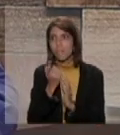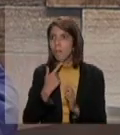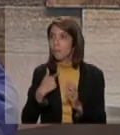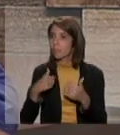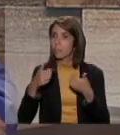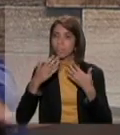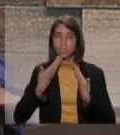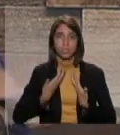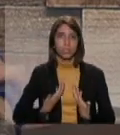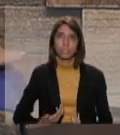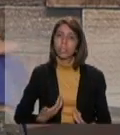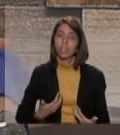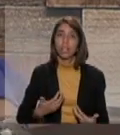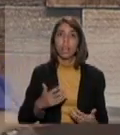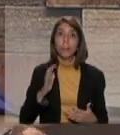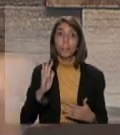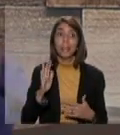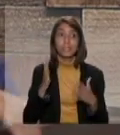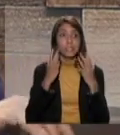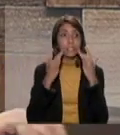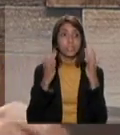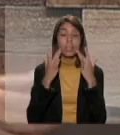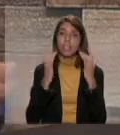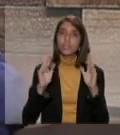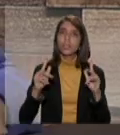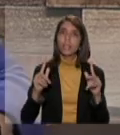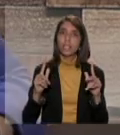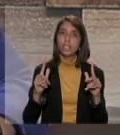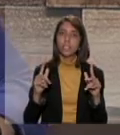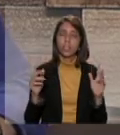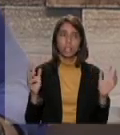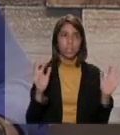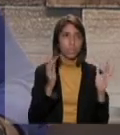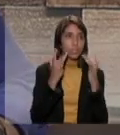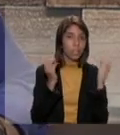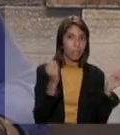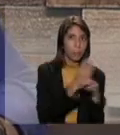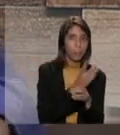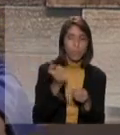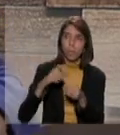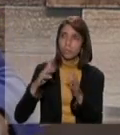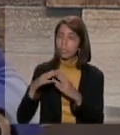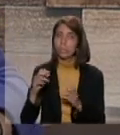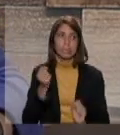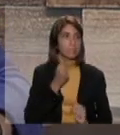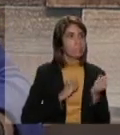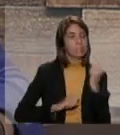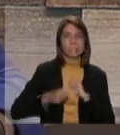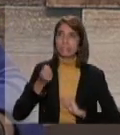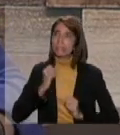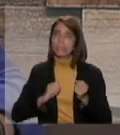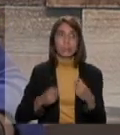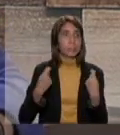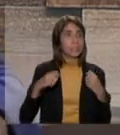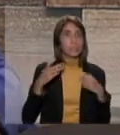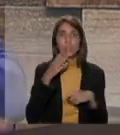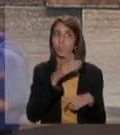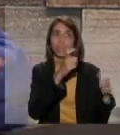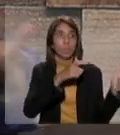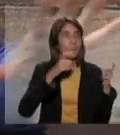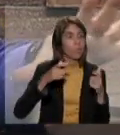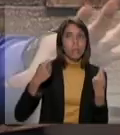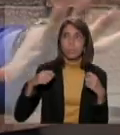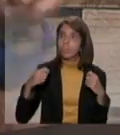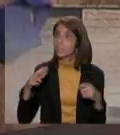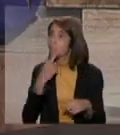É isso que eu quero fazer, eu chego morta. Quando você faz teatro, você sai do teatro, se você for para casa, você fica quicando que nem uma louca. Você precisa ir para